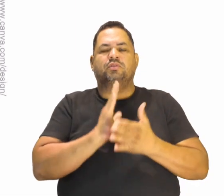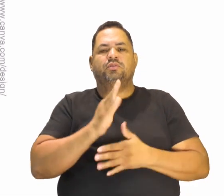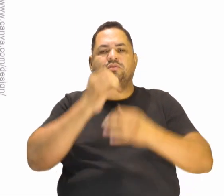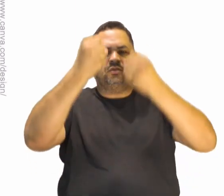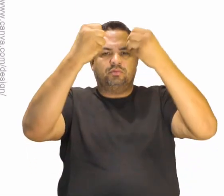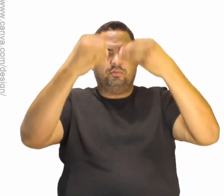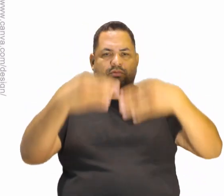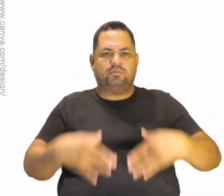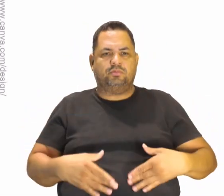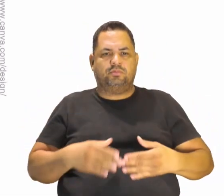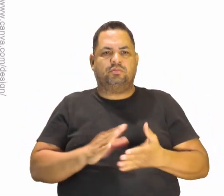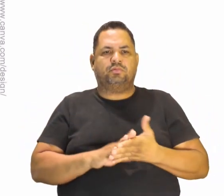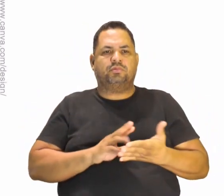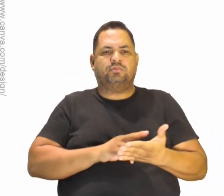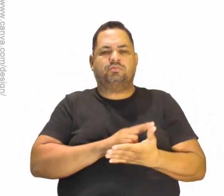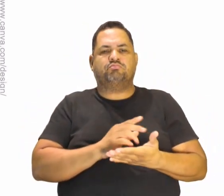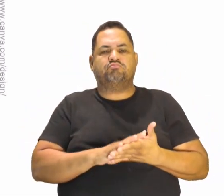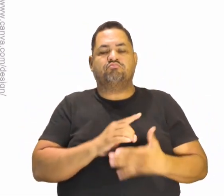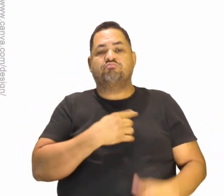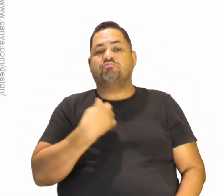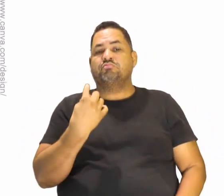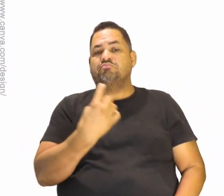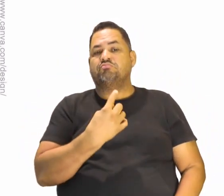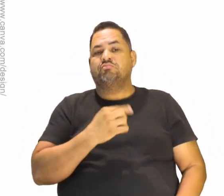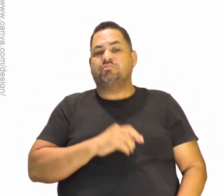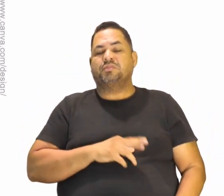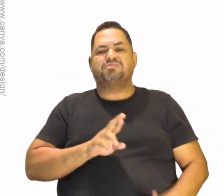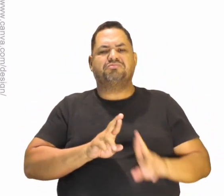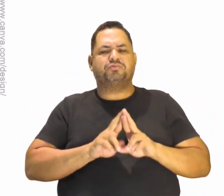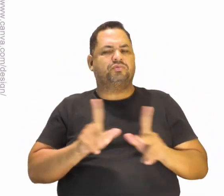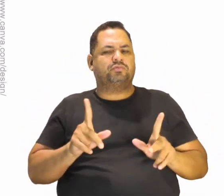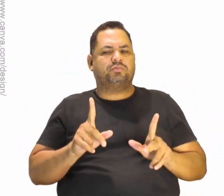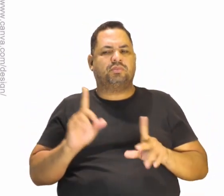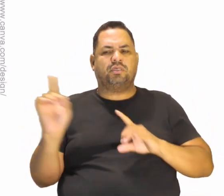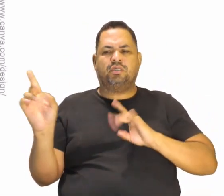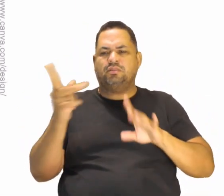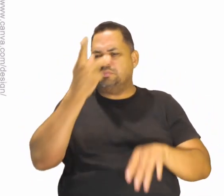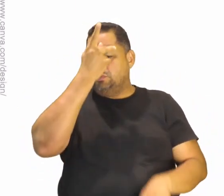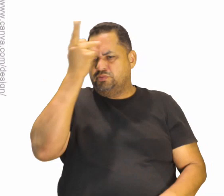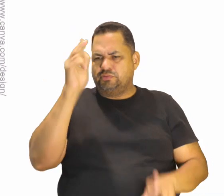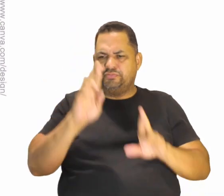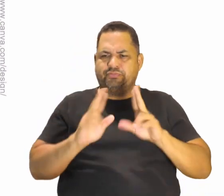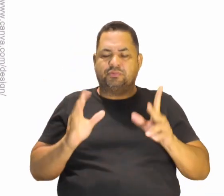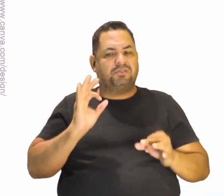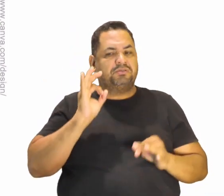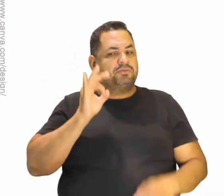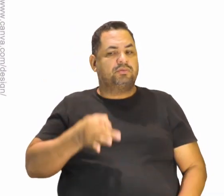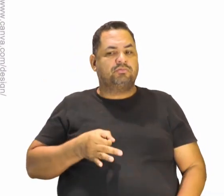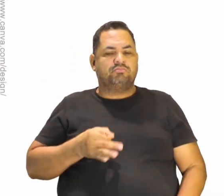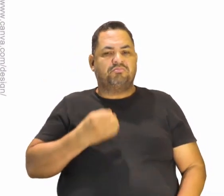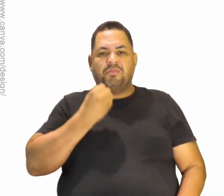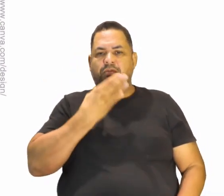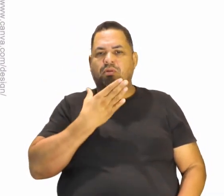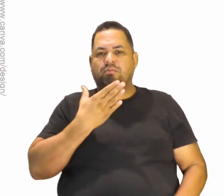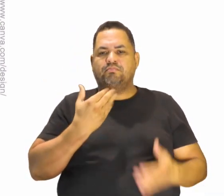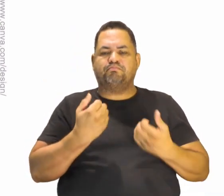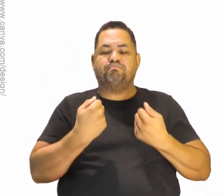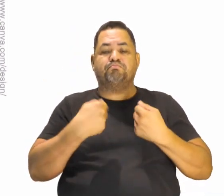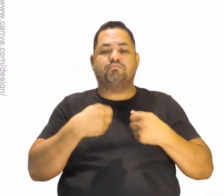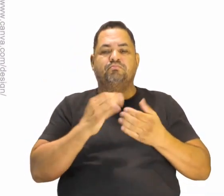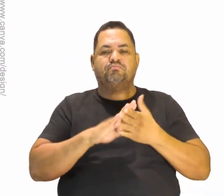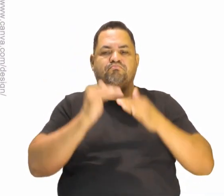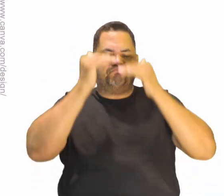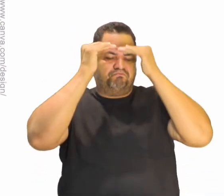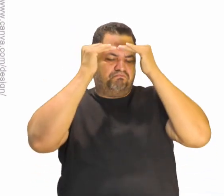somos muitos e nós somos totalmente diferentes e tá tudo certo, tá tudo bem. A gente precisa respeitar isso, não